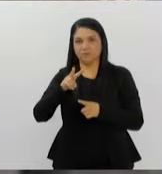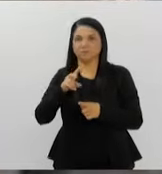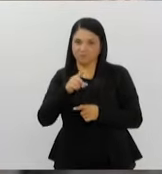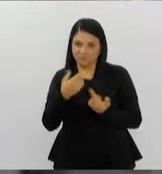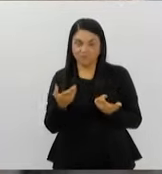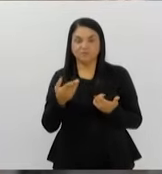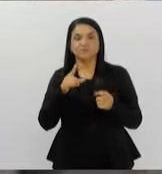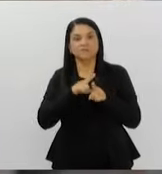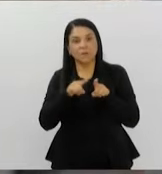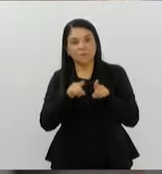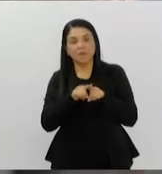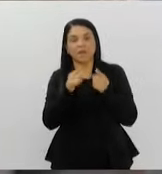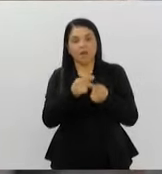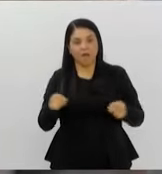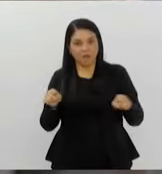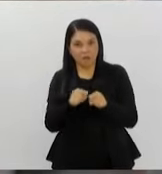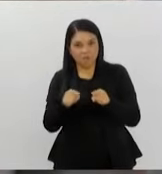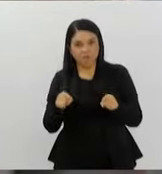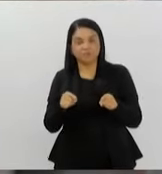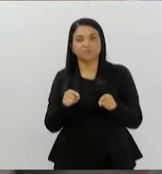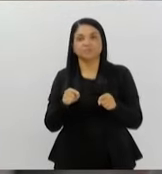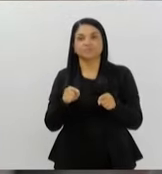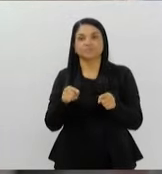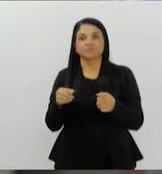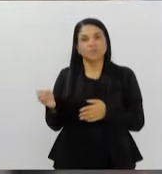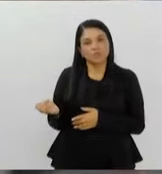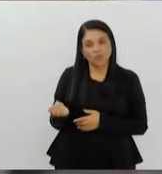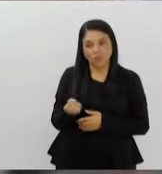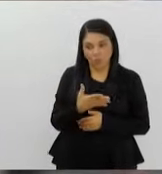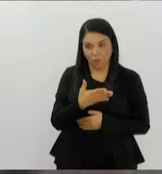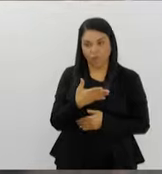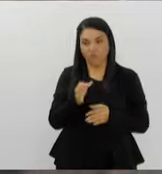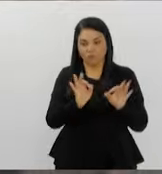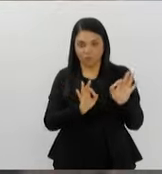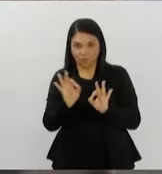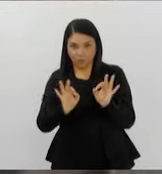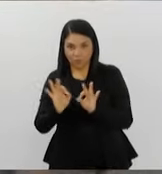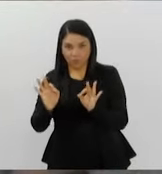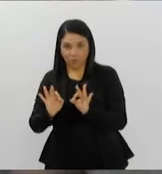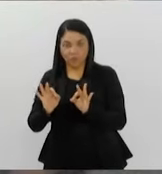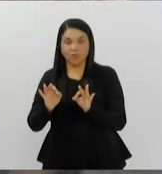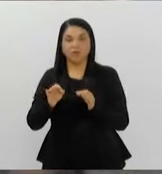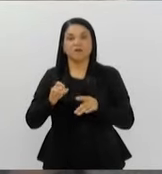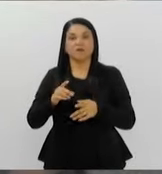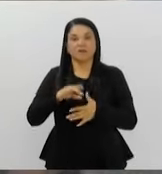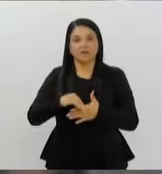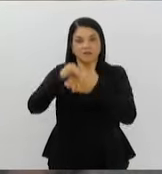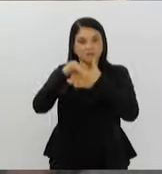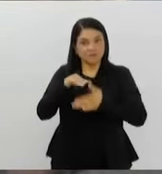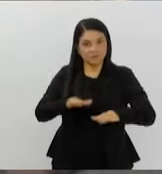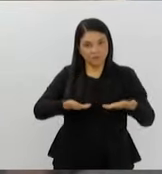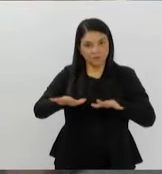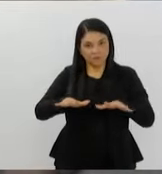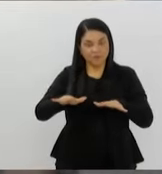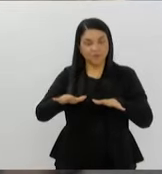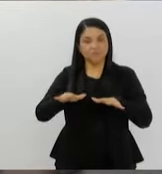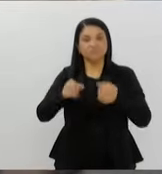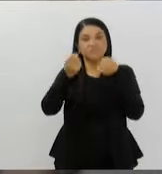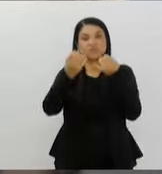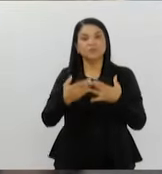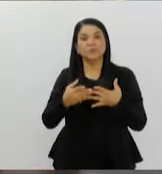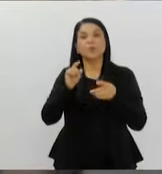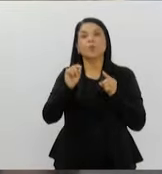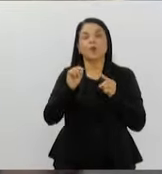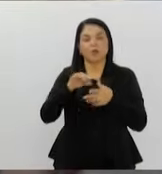faz parte desse mesmo álbum. Seu álbum mais recente, O Líder em Movimento, fala diretamente da nossa militância, Dani.